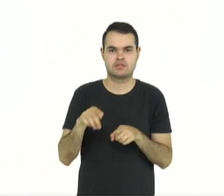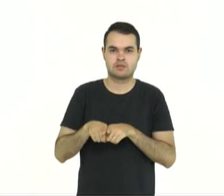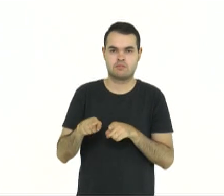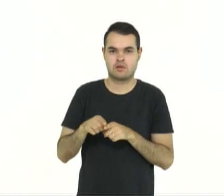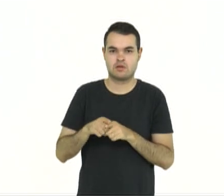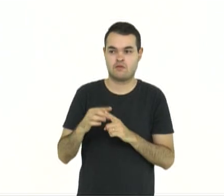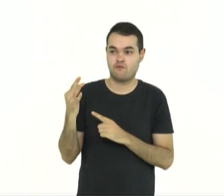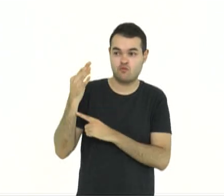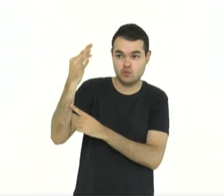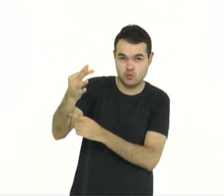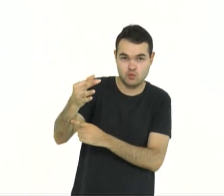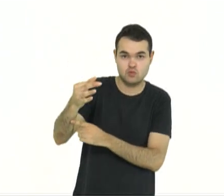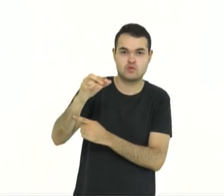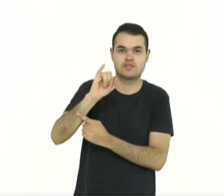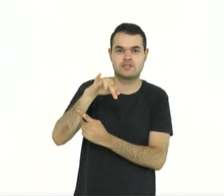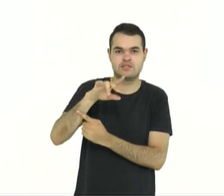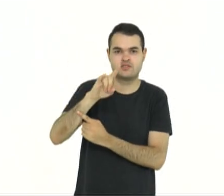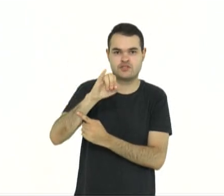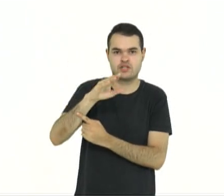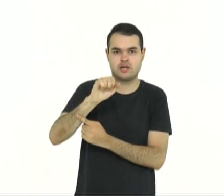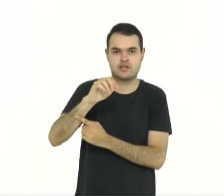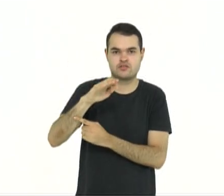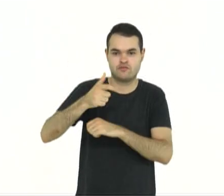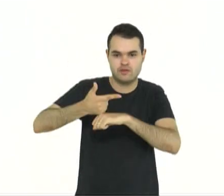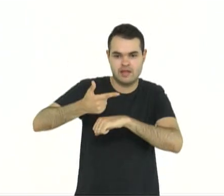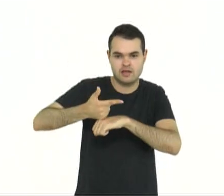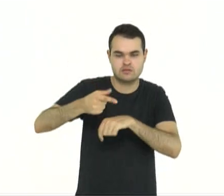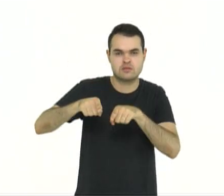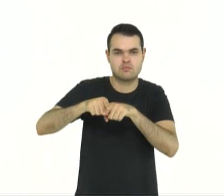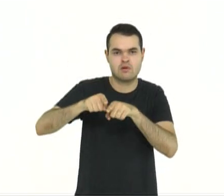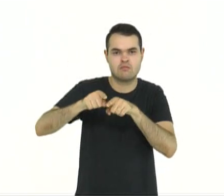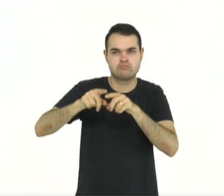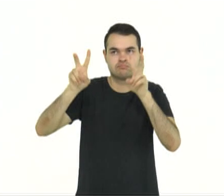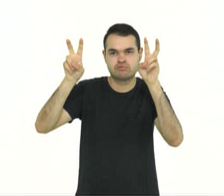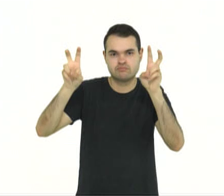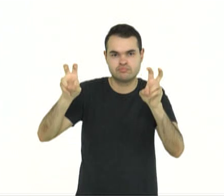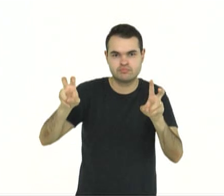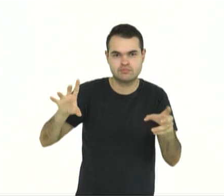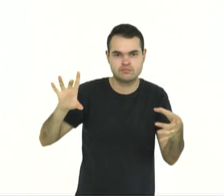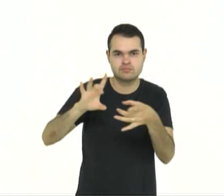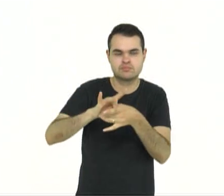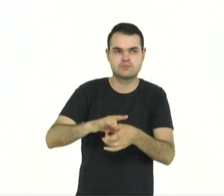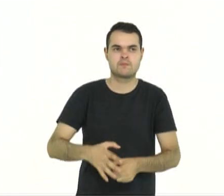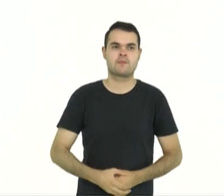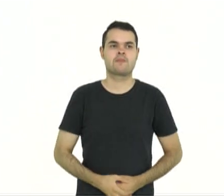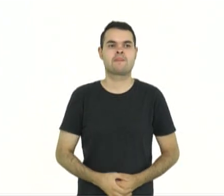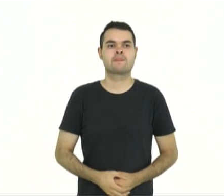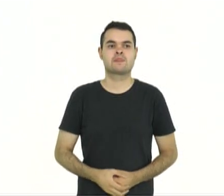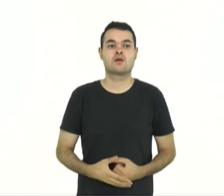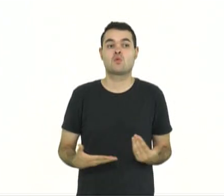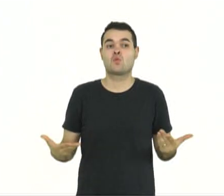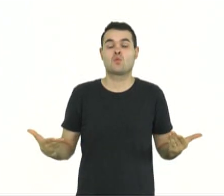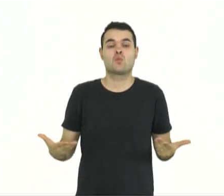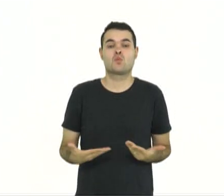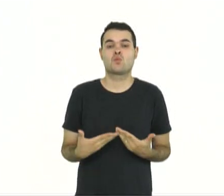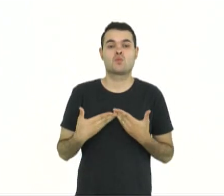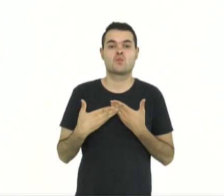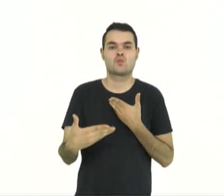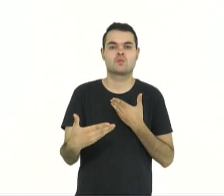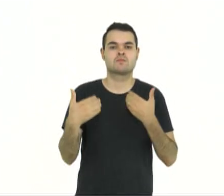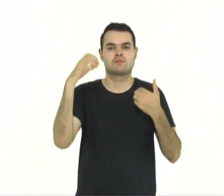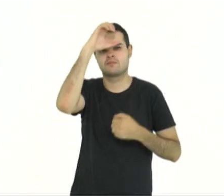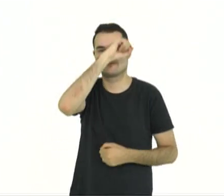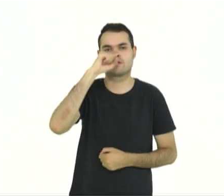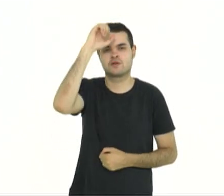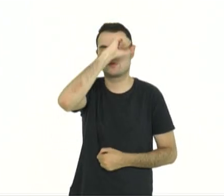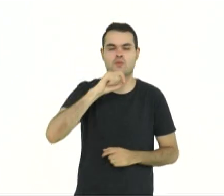do indicativo, léxico e expressões relacionadas à temática. E hoje nós vamos